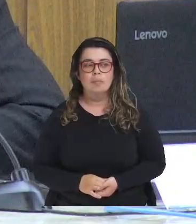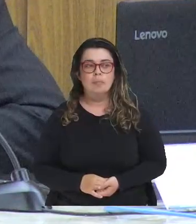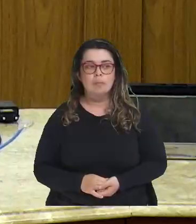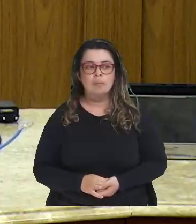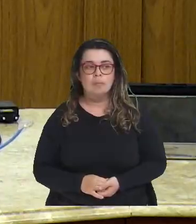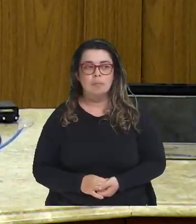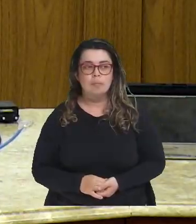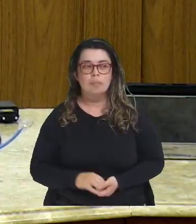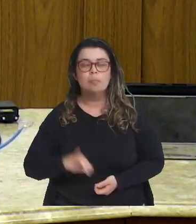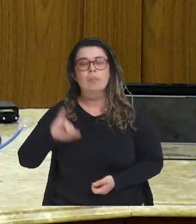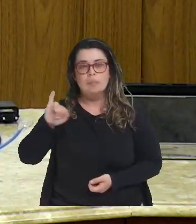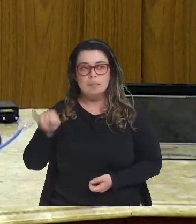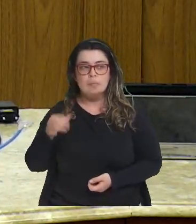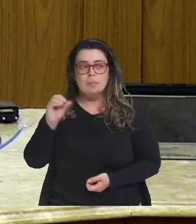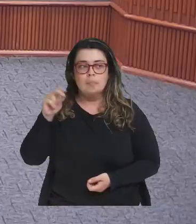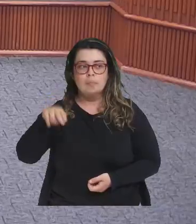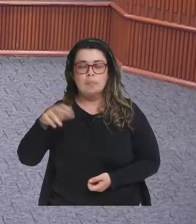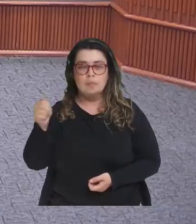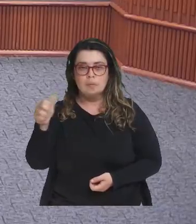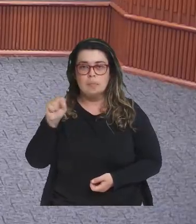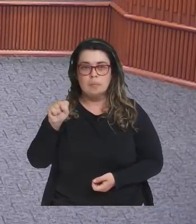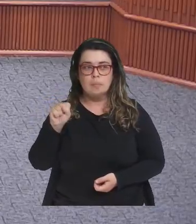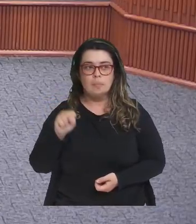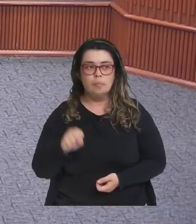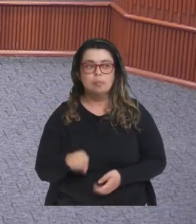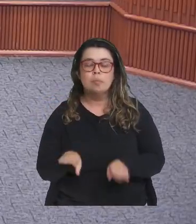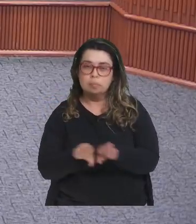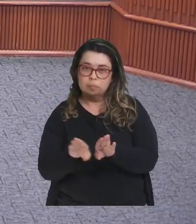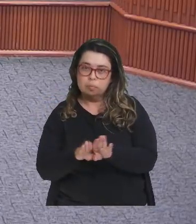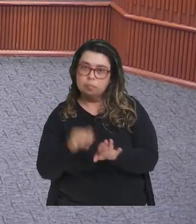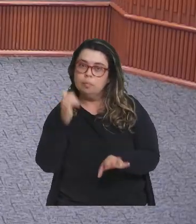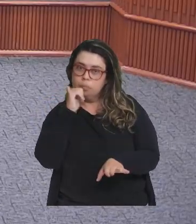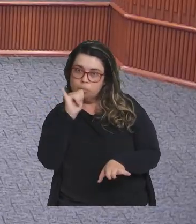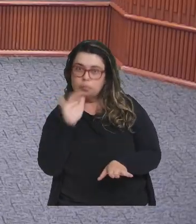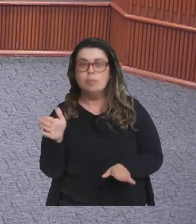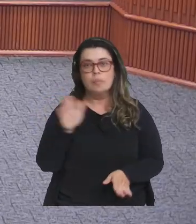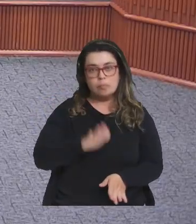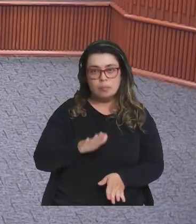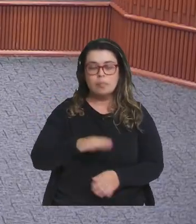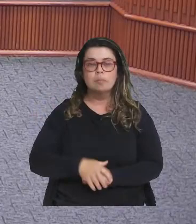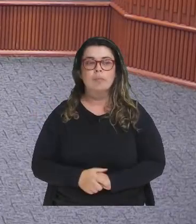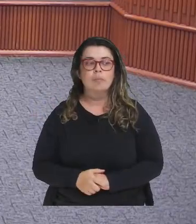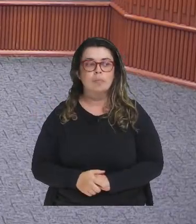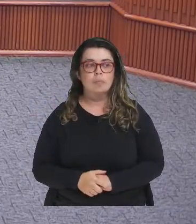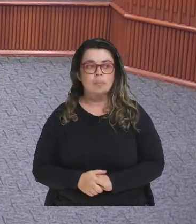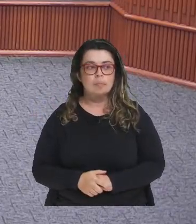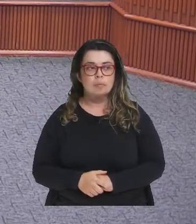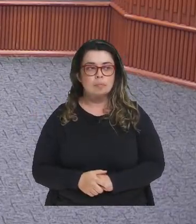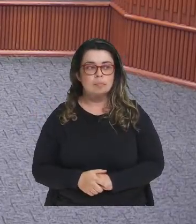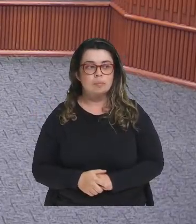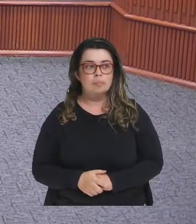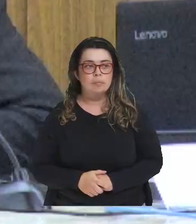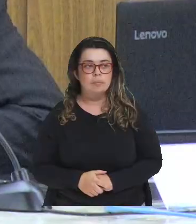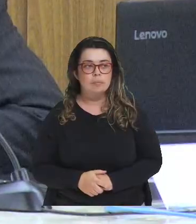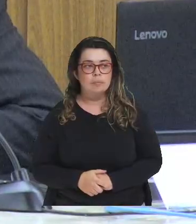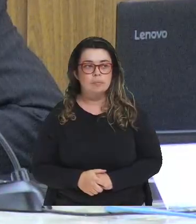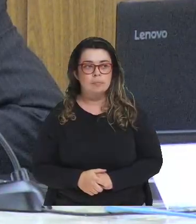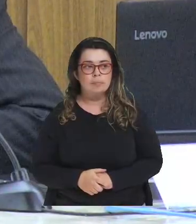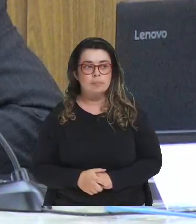presidente. Pela ordem, vereador. Aqui está registrando minha presença. Presença registrada, vereador Jonas.